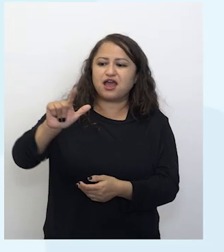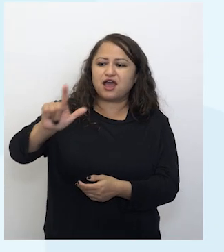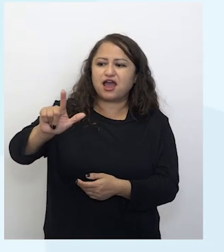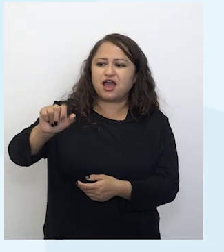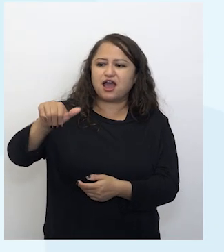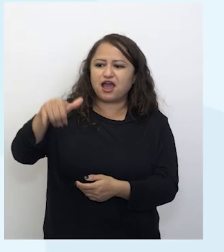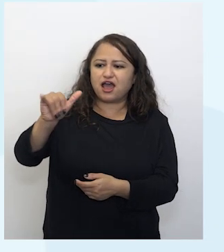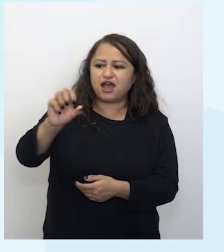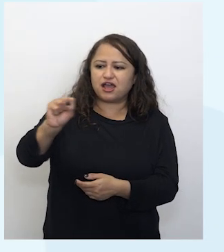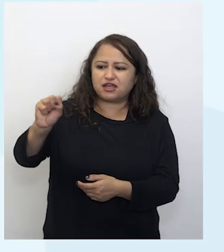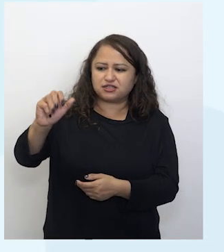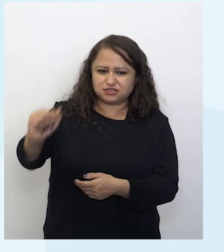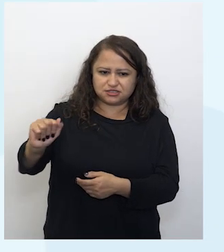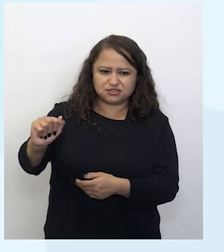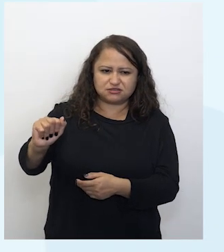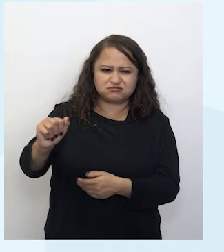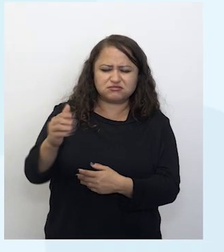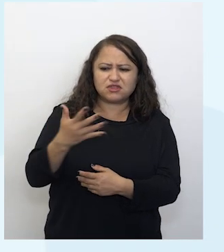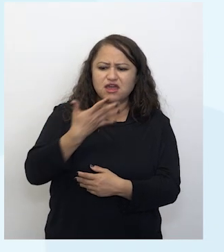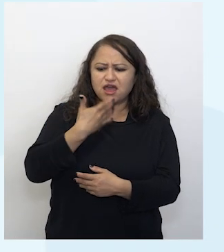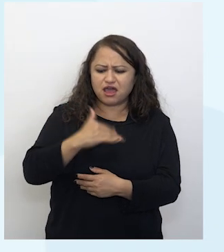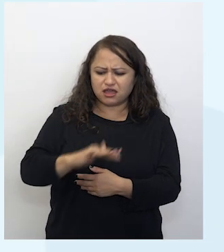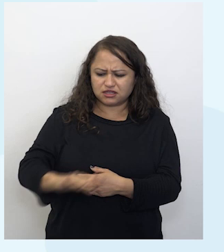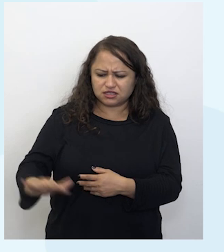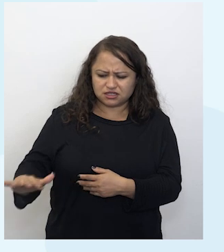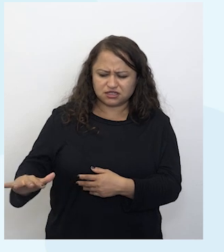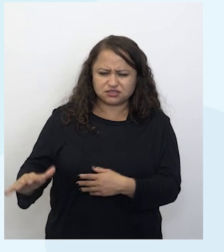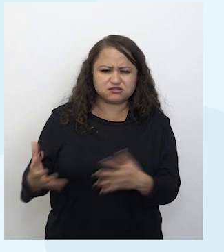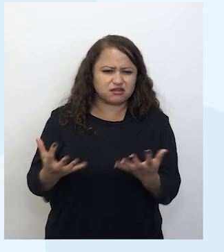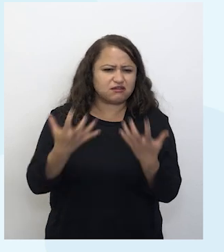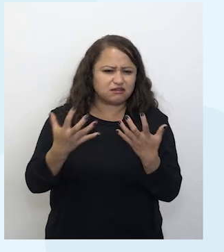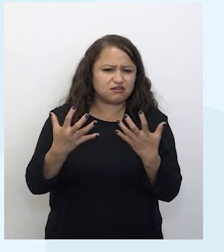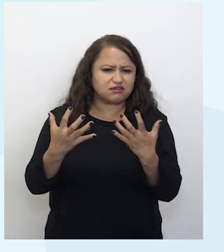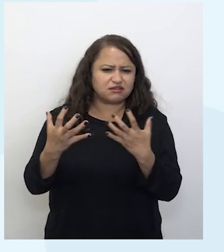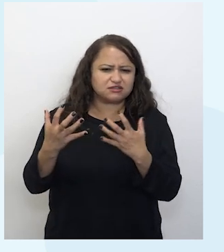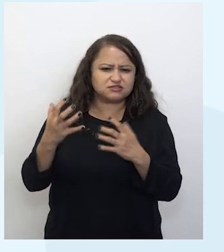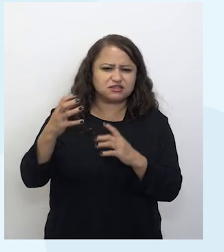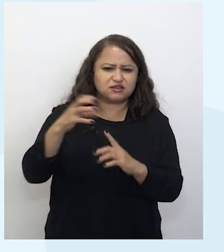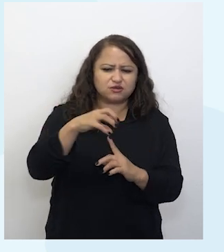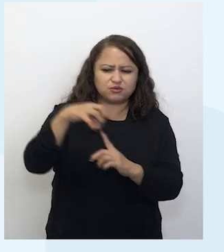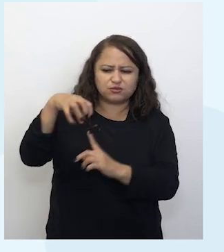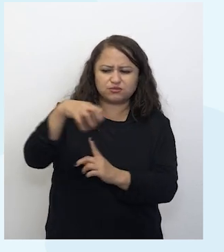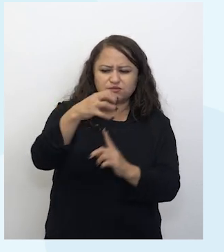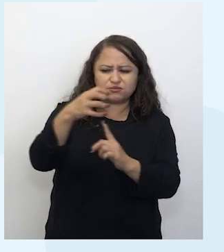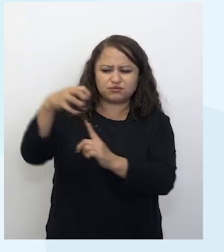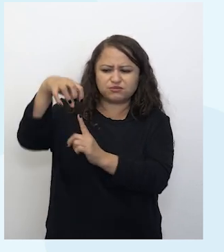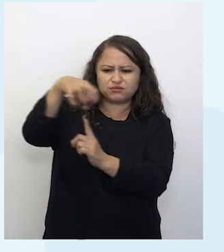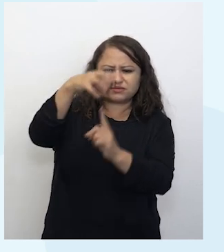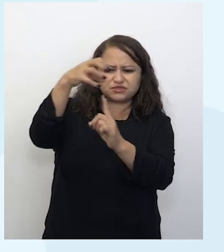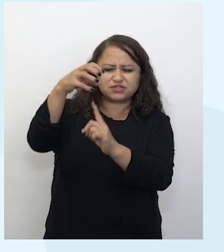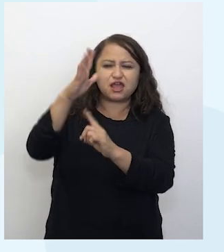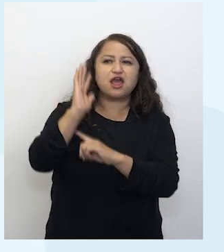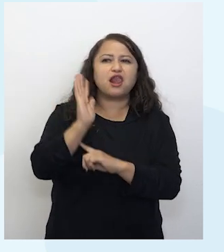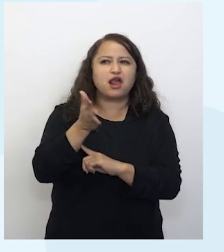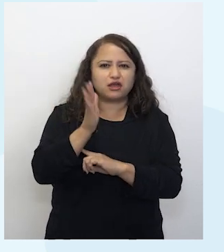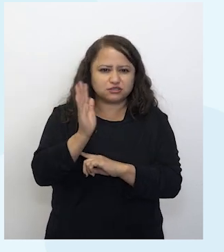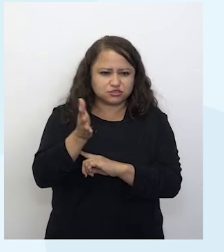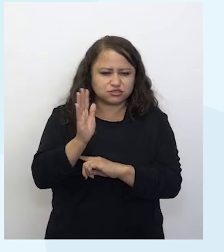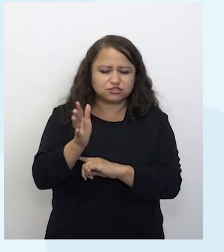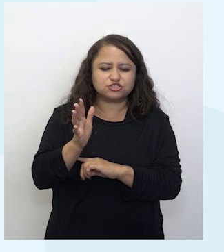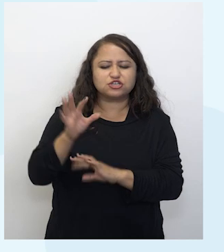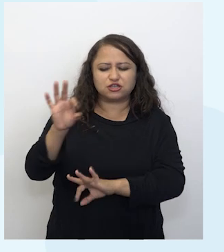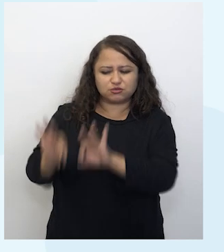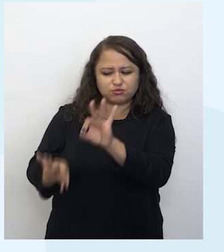Ainda criança, Alissa decidiu que queria ser astronauta. Então, percebam que ela decidiu o projeto de vida dela